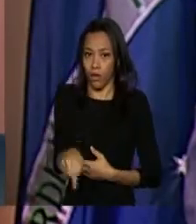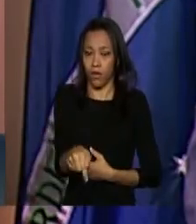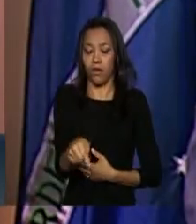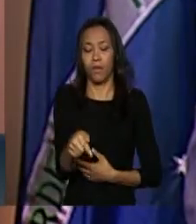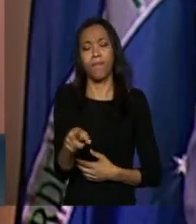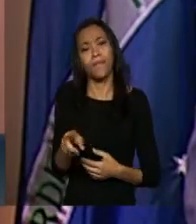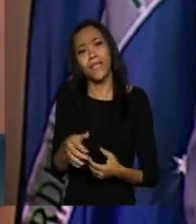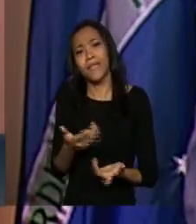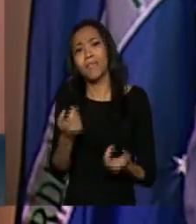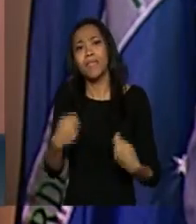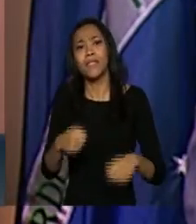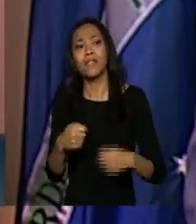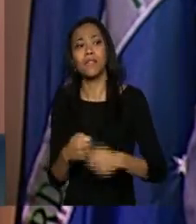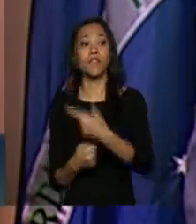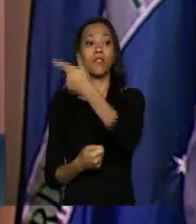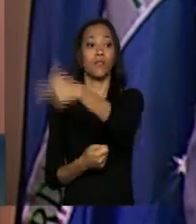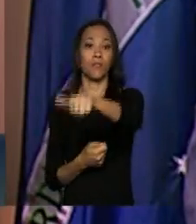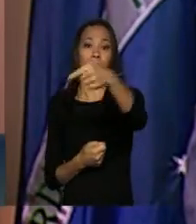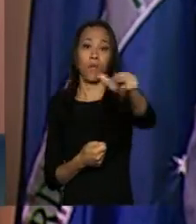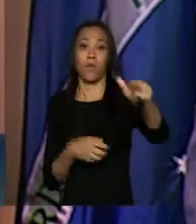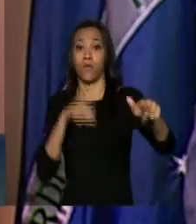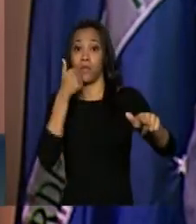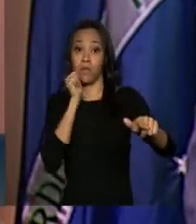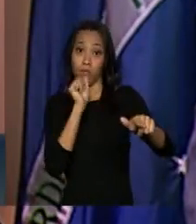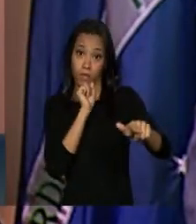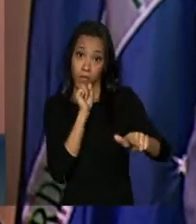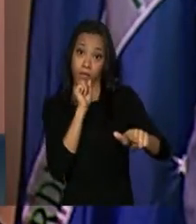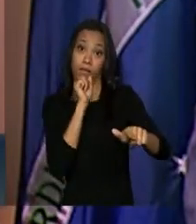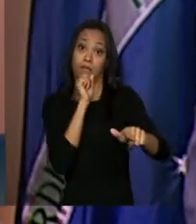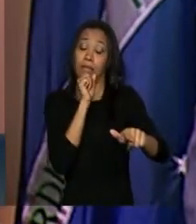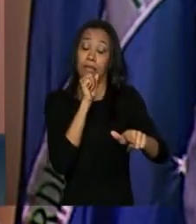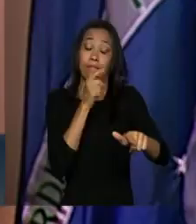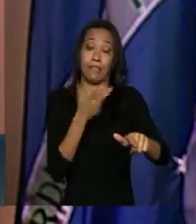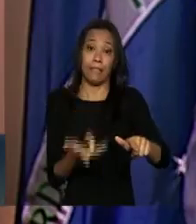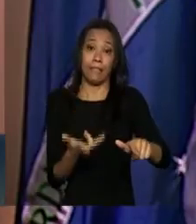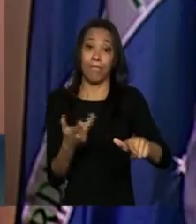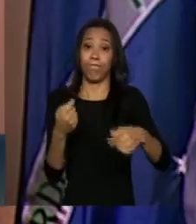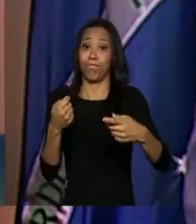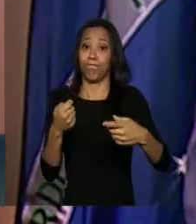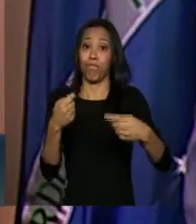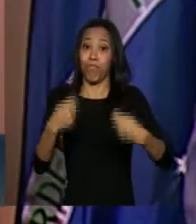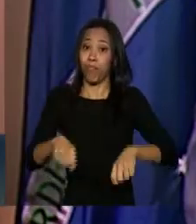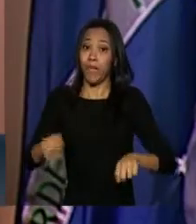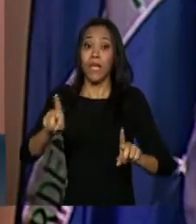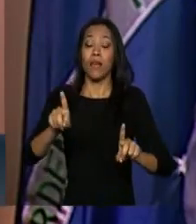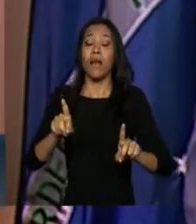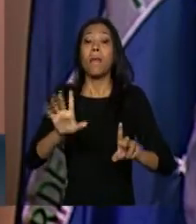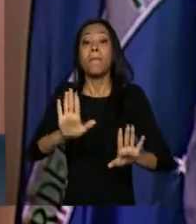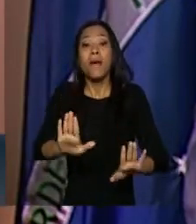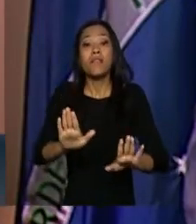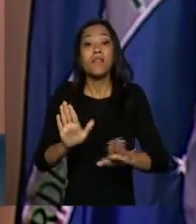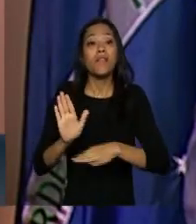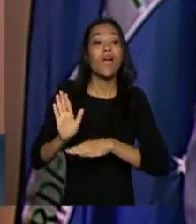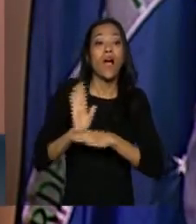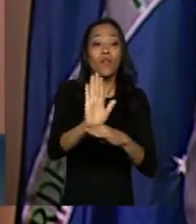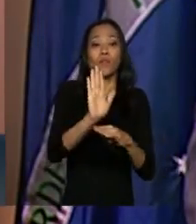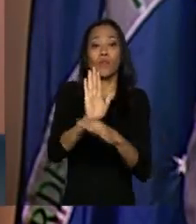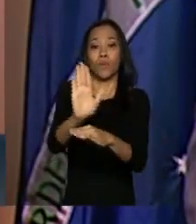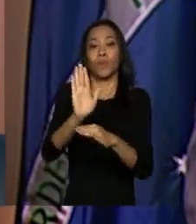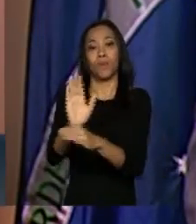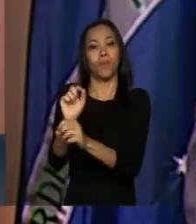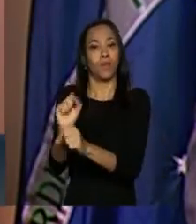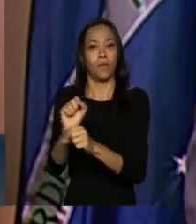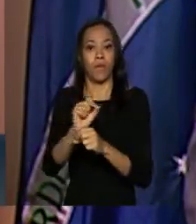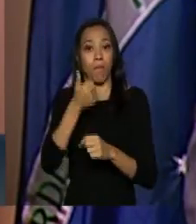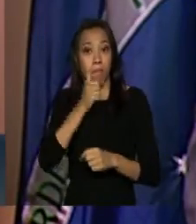de outros João Vítores e de outro Vitor Hugo, que não, graças a Deus, precisaram disso, mas que ajudam, né, doando o seu